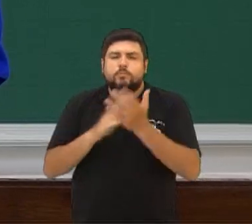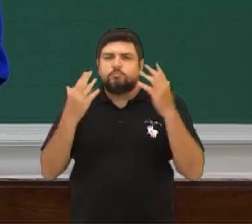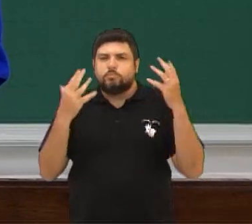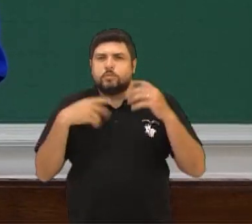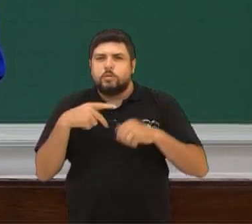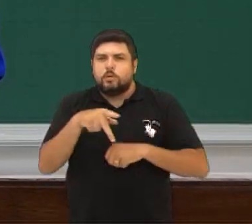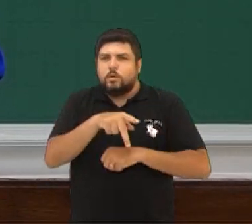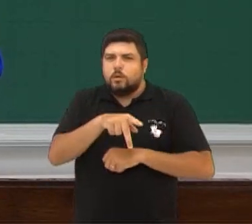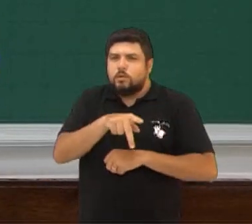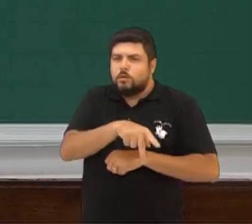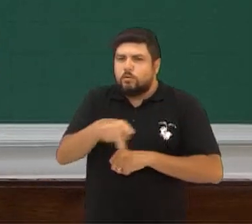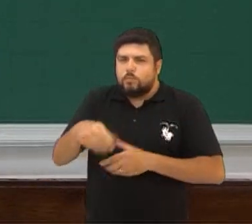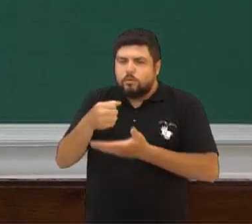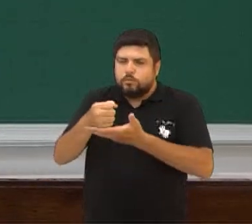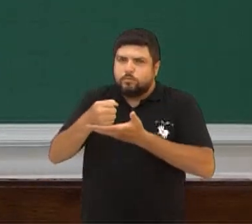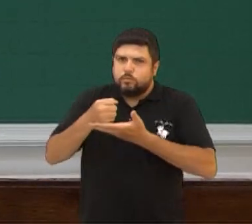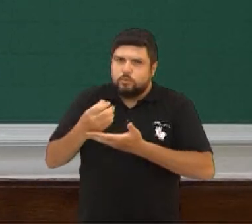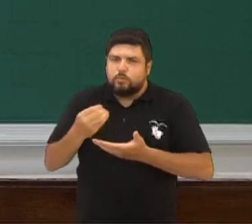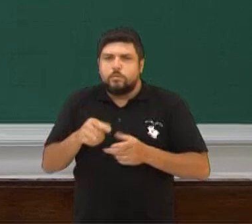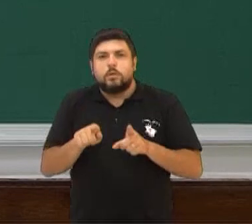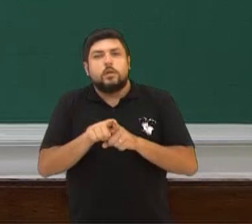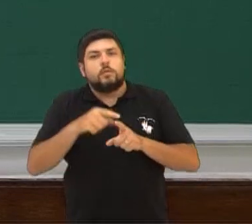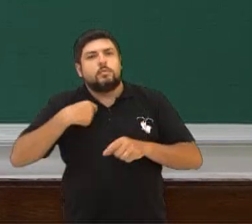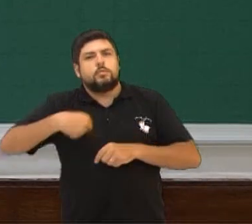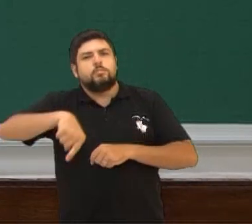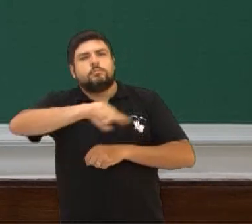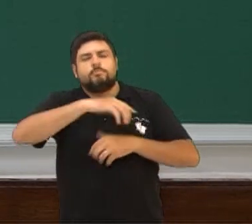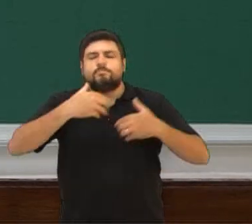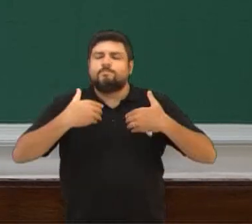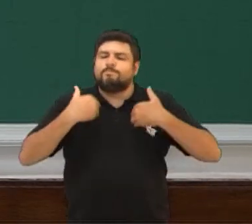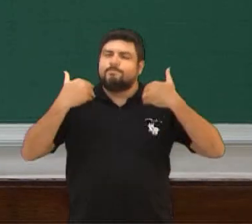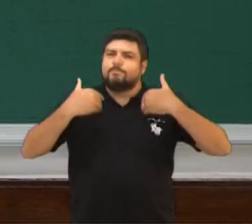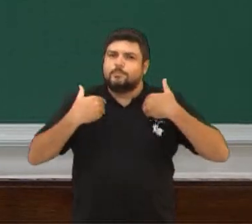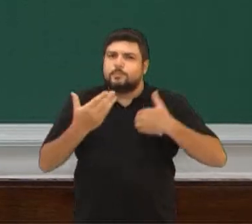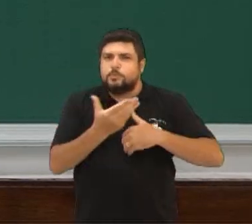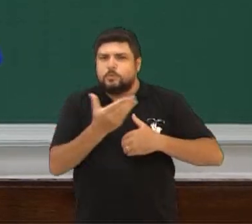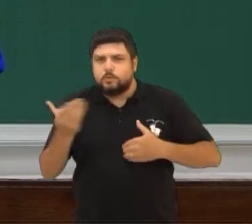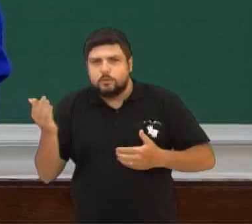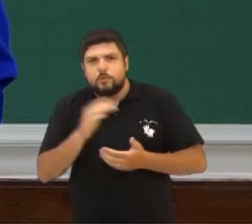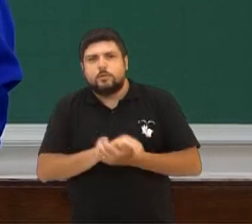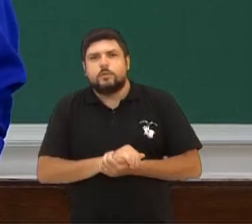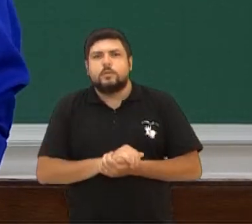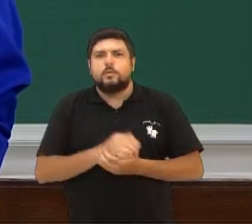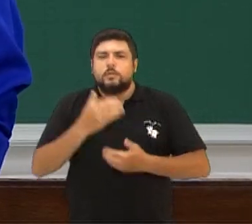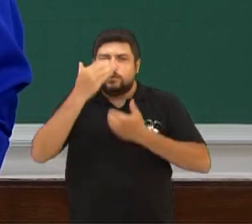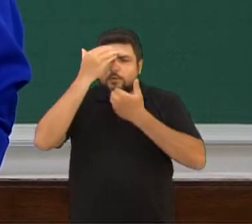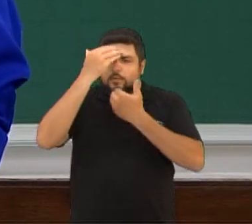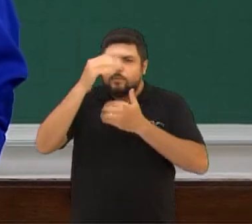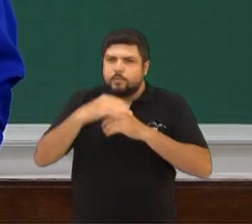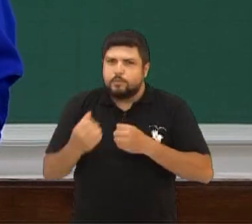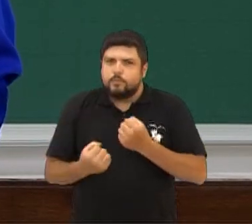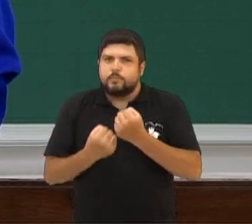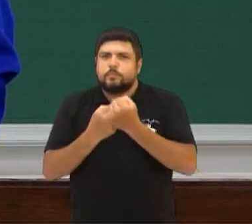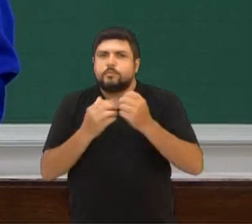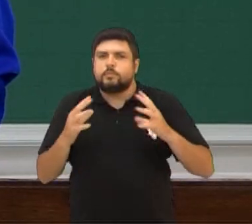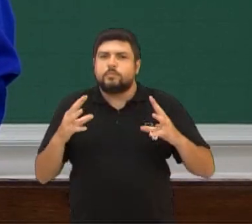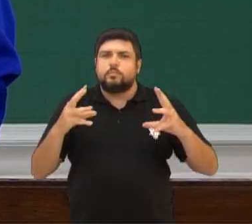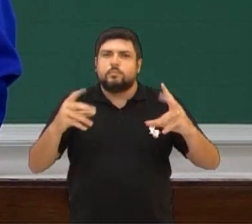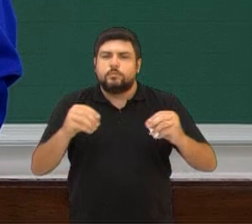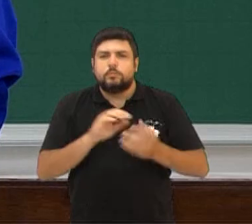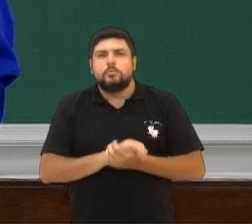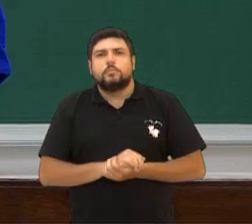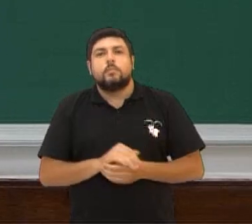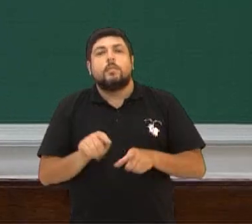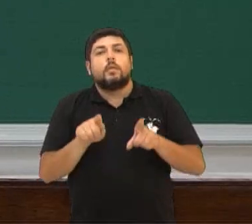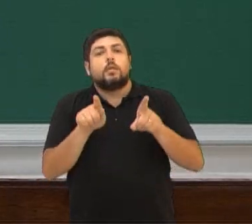momento difícil. Obrigado, para nós também é uma alegria estar aqui com vocês, tá? Muito obrigado pela força, pelo apoio de todos aí.